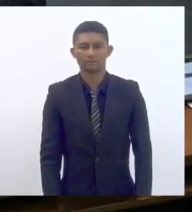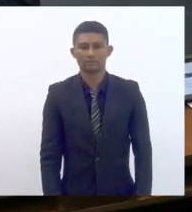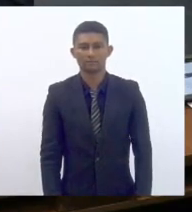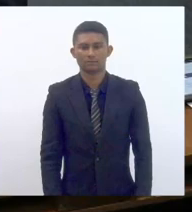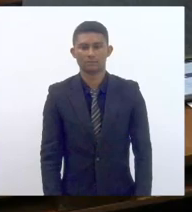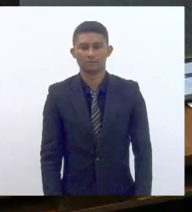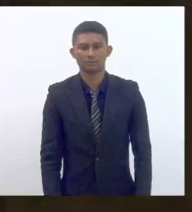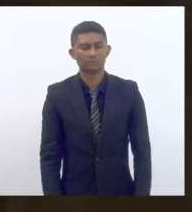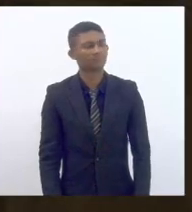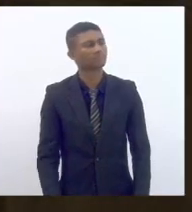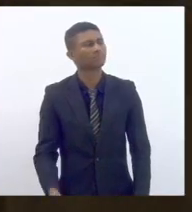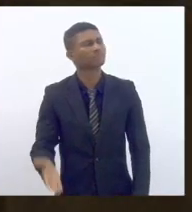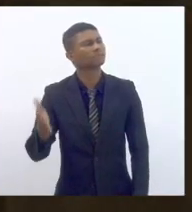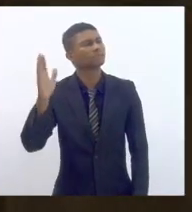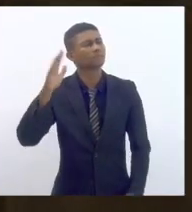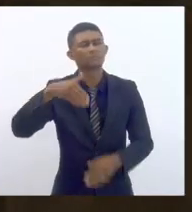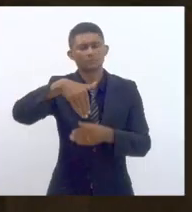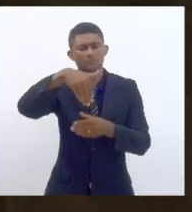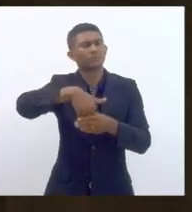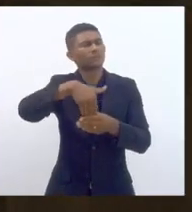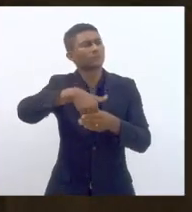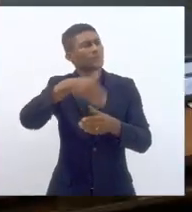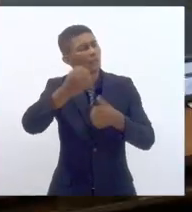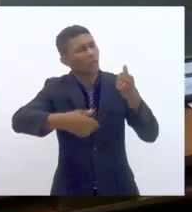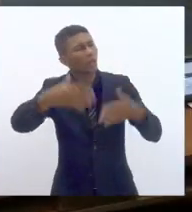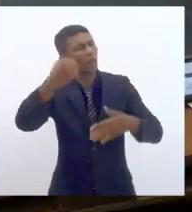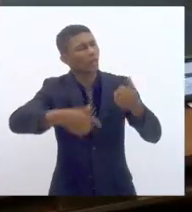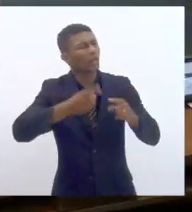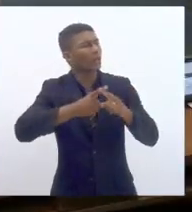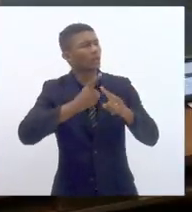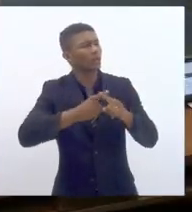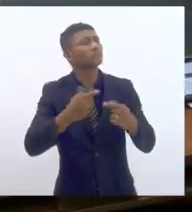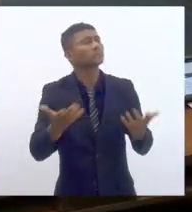Presidente, quando é que vai ser a declaração de voto?